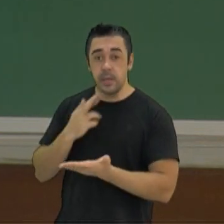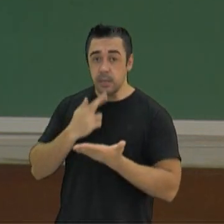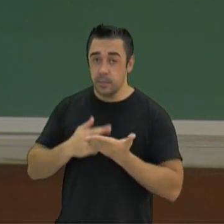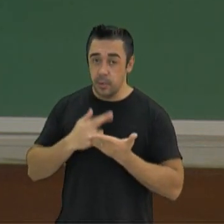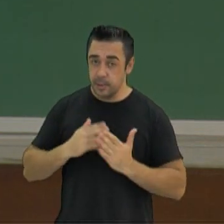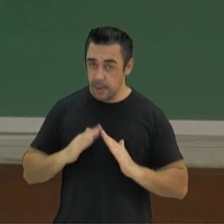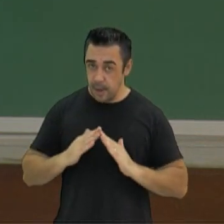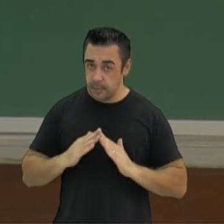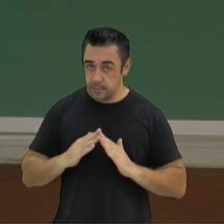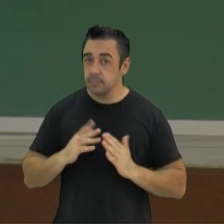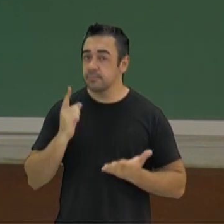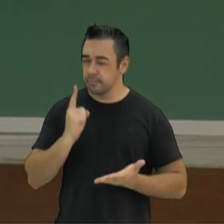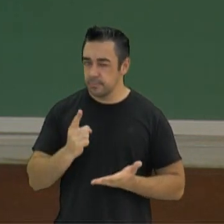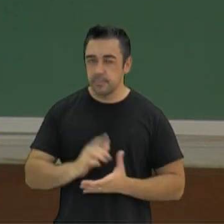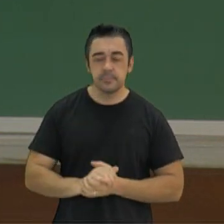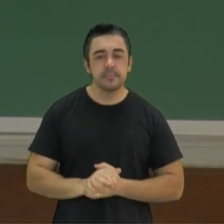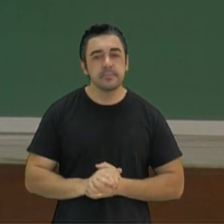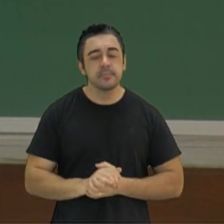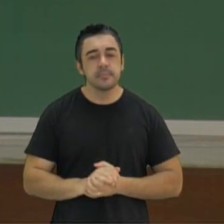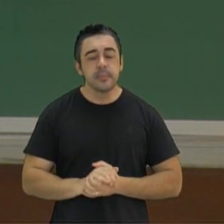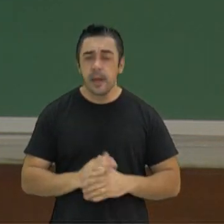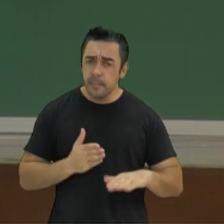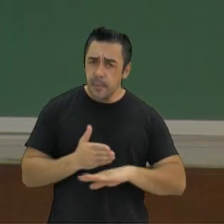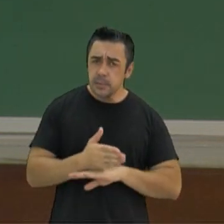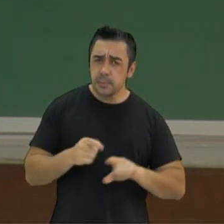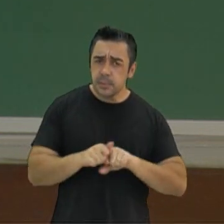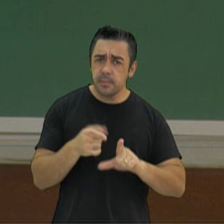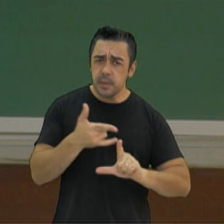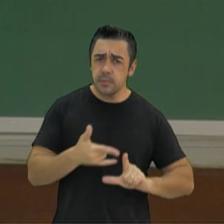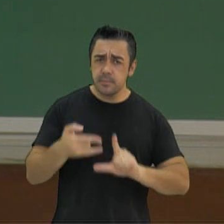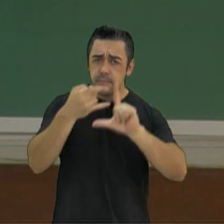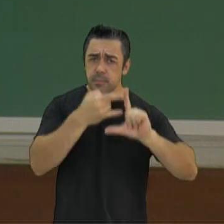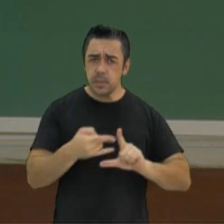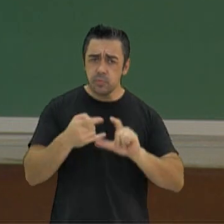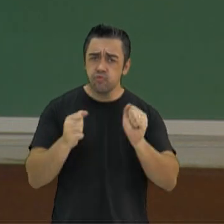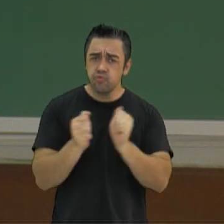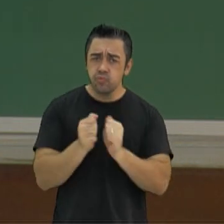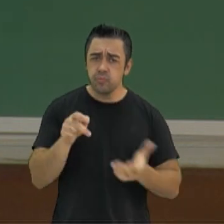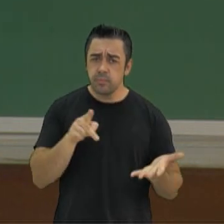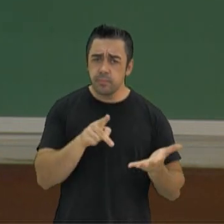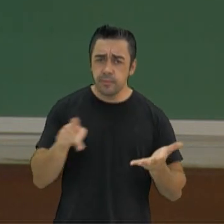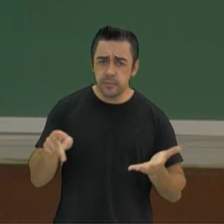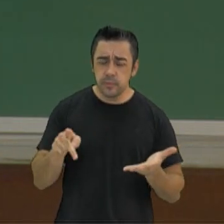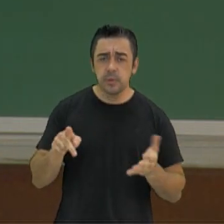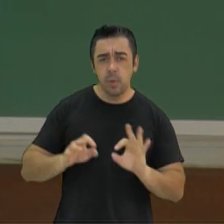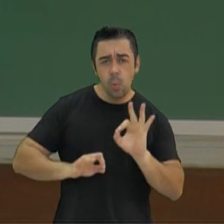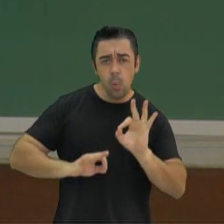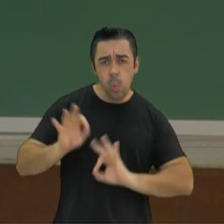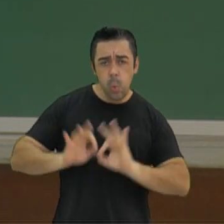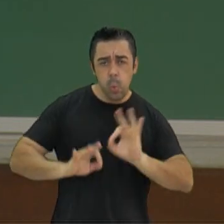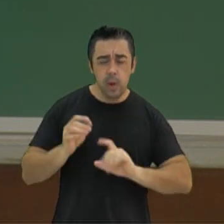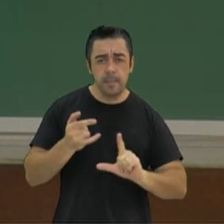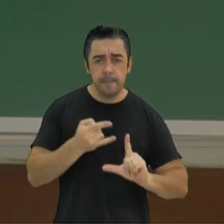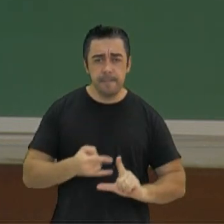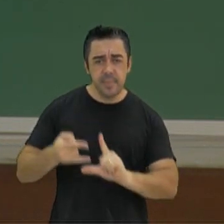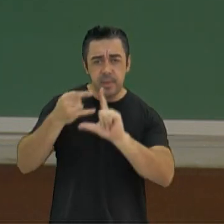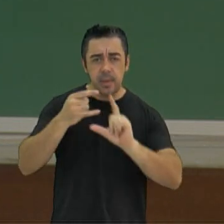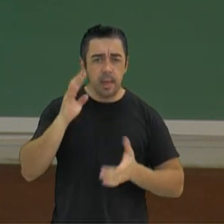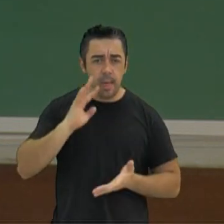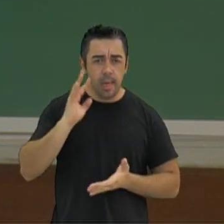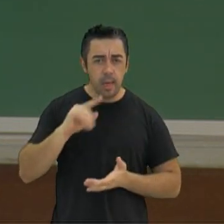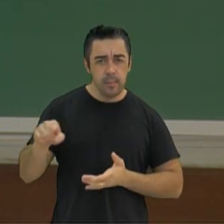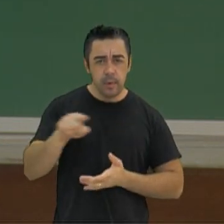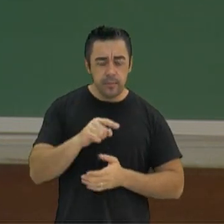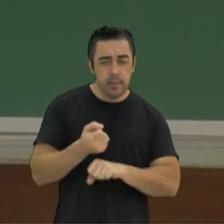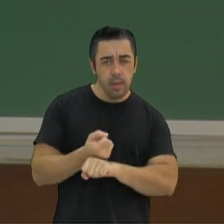sem estudar, legal? E participe dos meets com seus professores, eles estão organizando meets legais para vocês participarem,